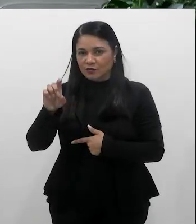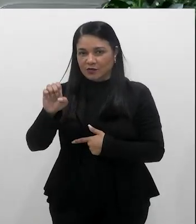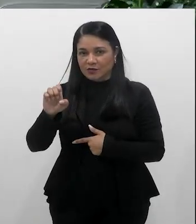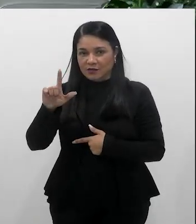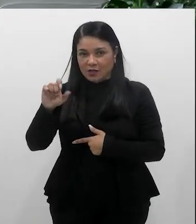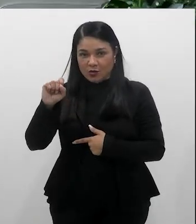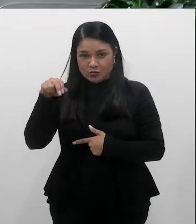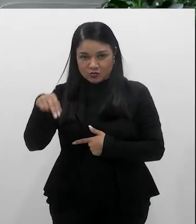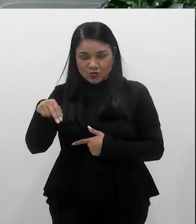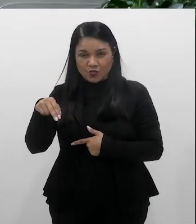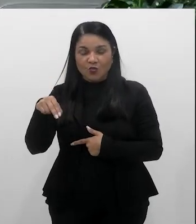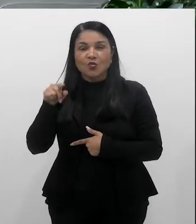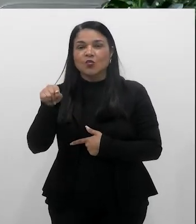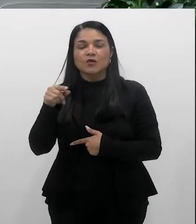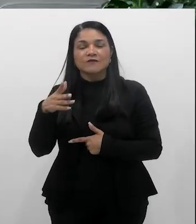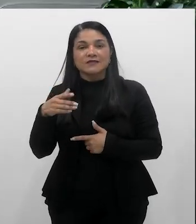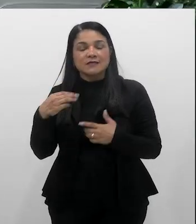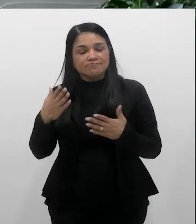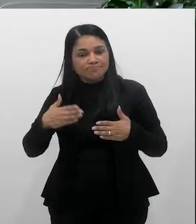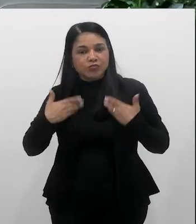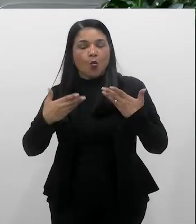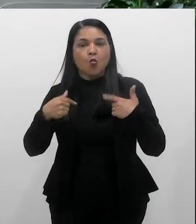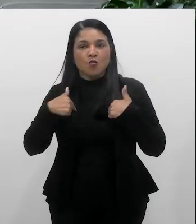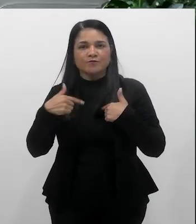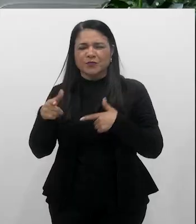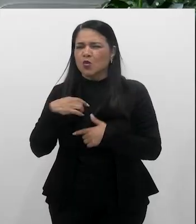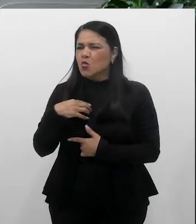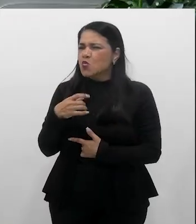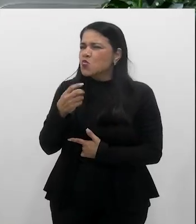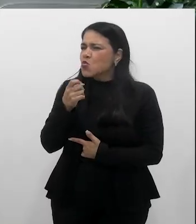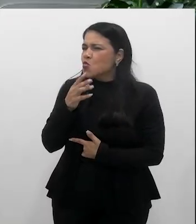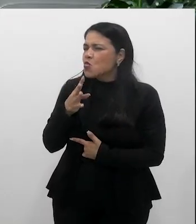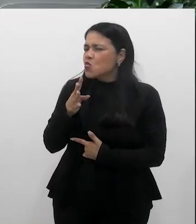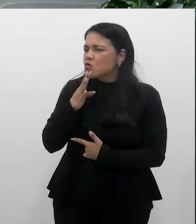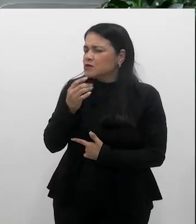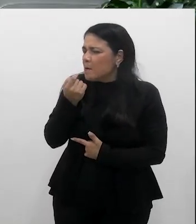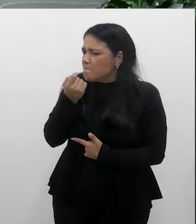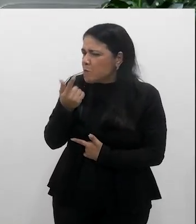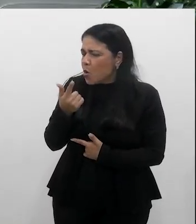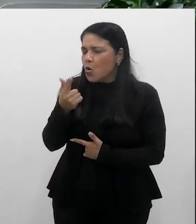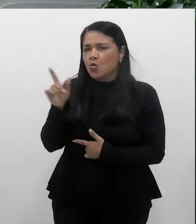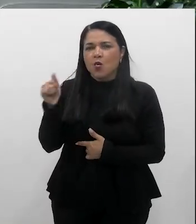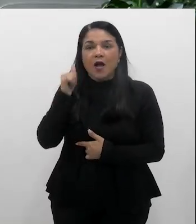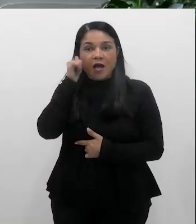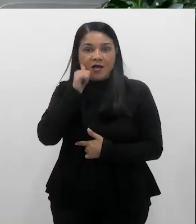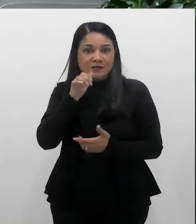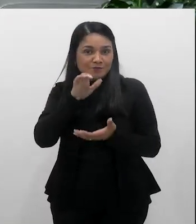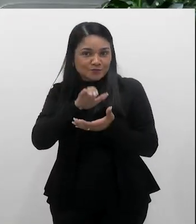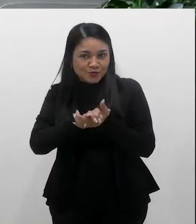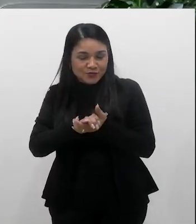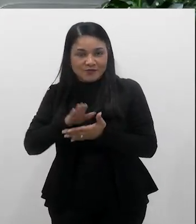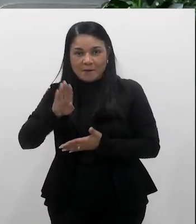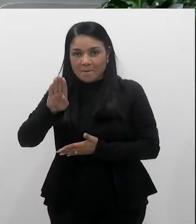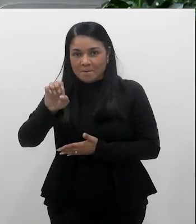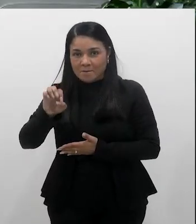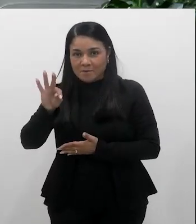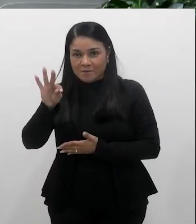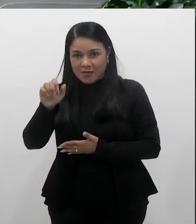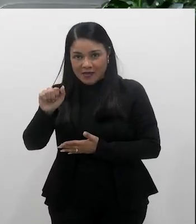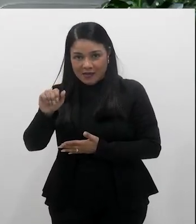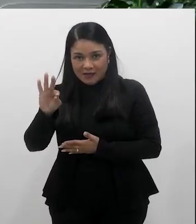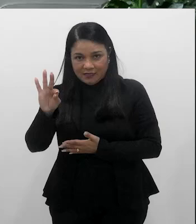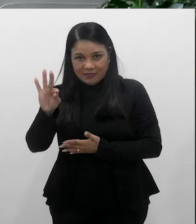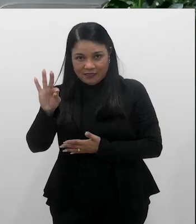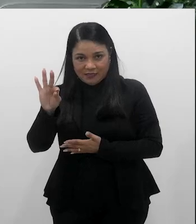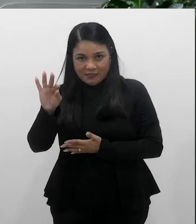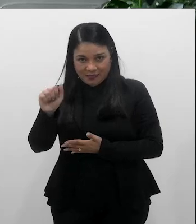Sim, assim, incrível que pareça, eu conhecia muito pouco do Délcio. Sim. Quando a Berta, que é a viúva de 34 anos com ele, ela me deu uma mala,